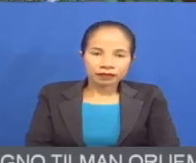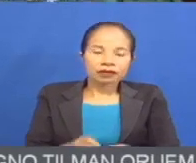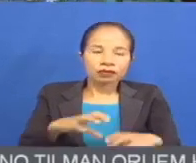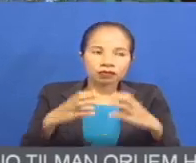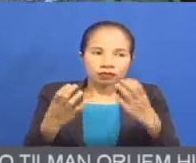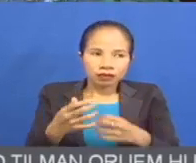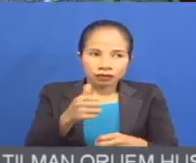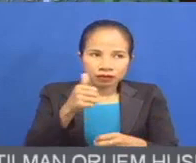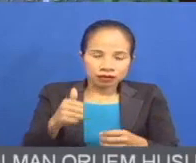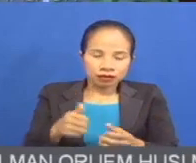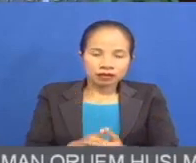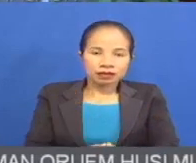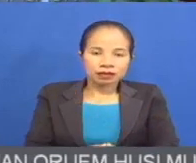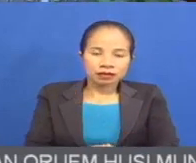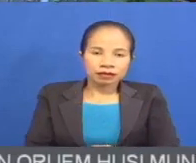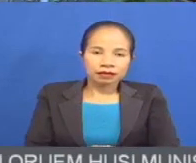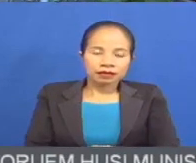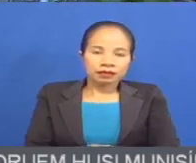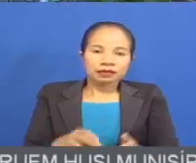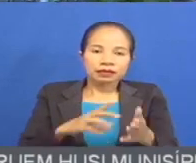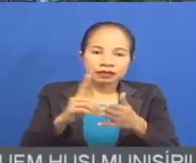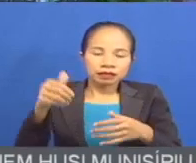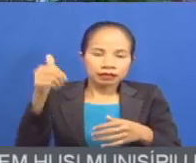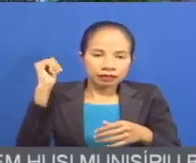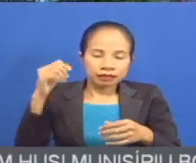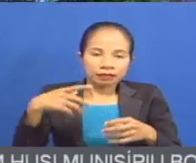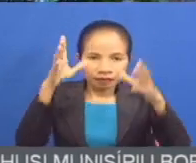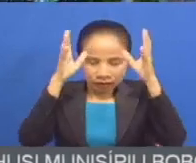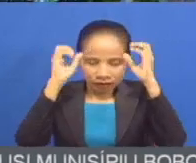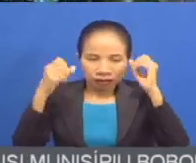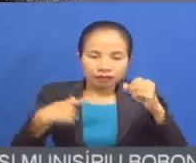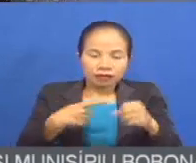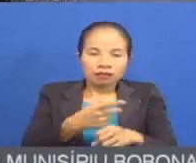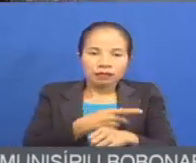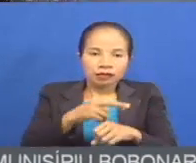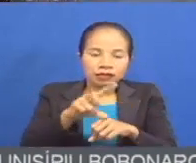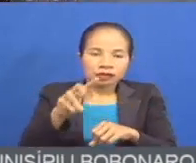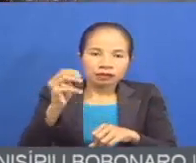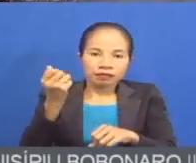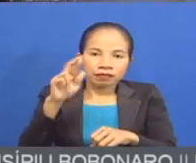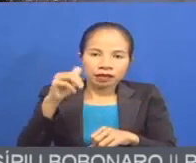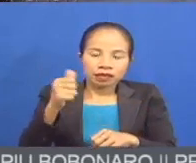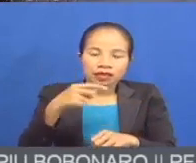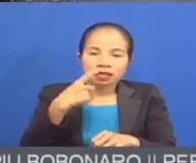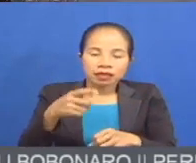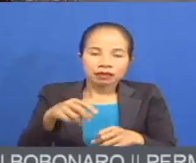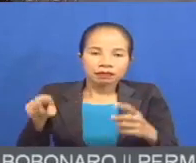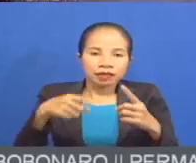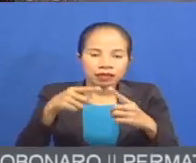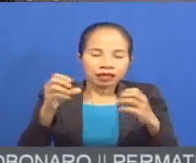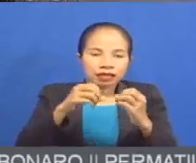comissão. E a líder bancada semana koto, presidente Parlamento Nacional Maria Fernanda Lai confirma, banhira lai